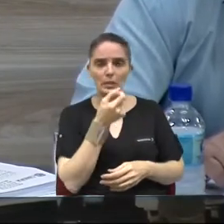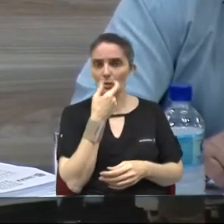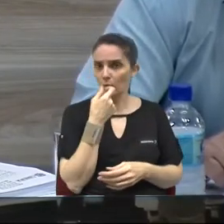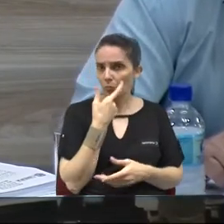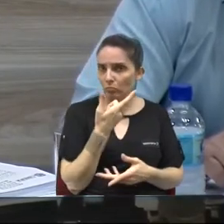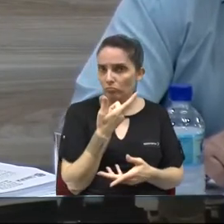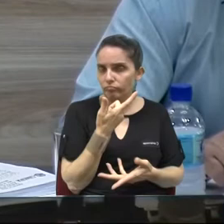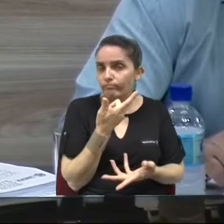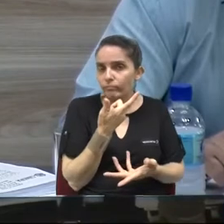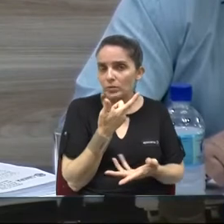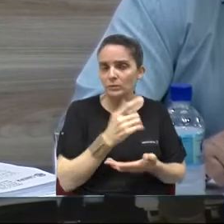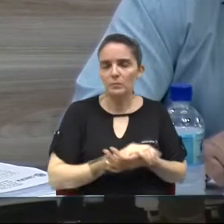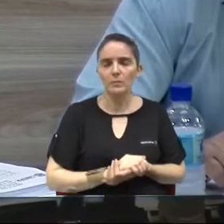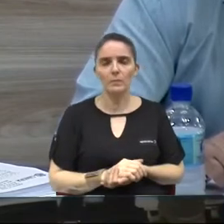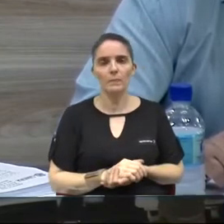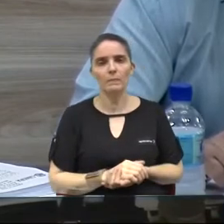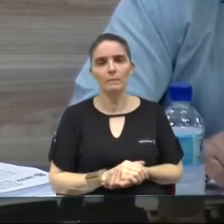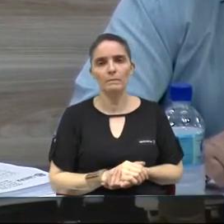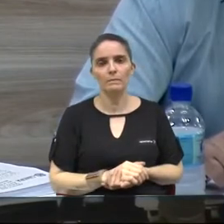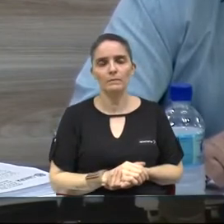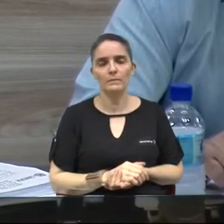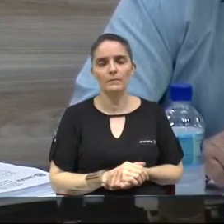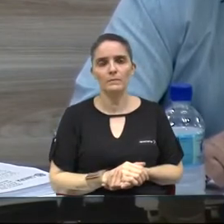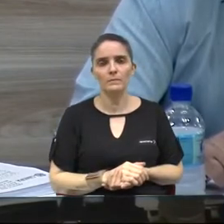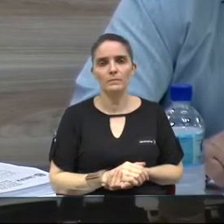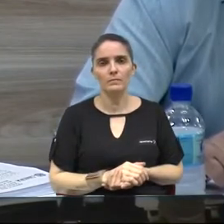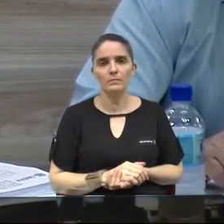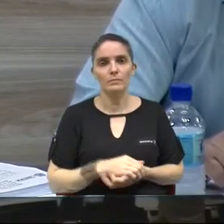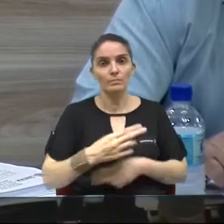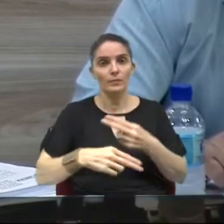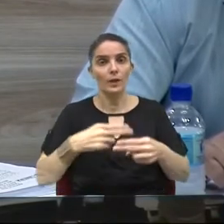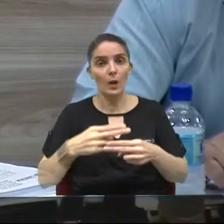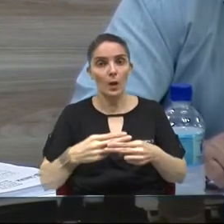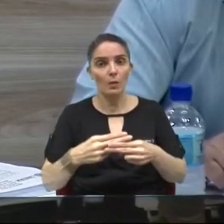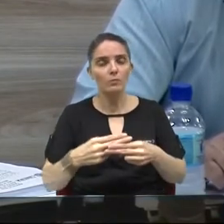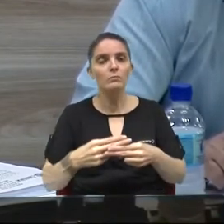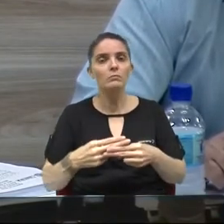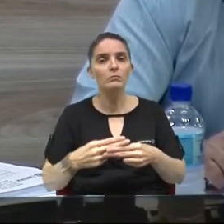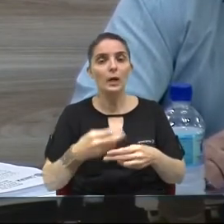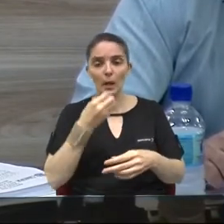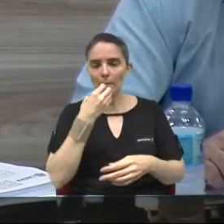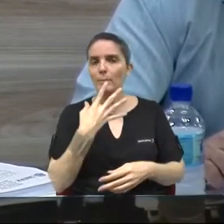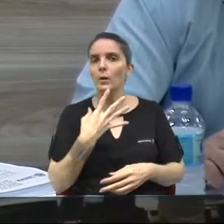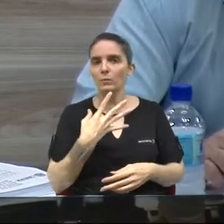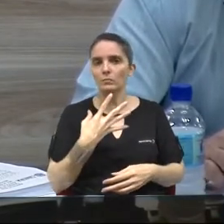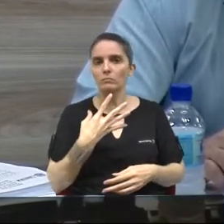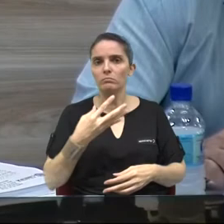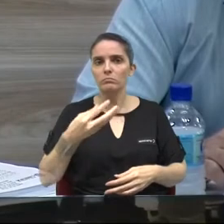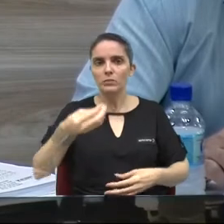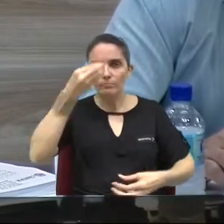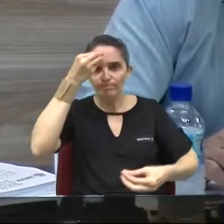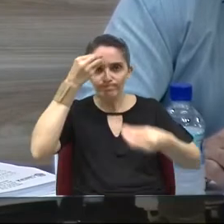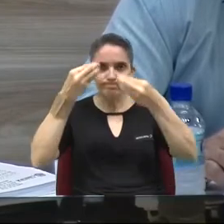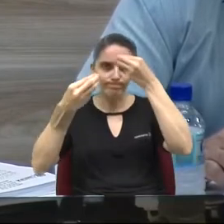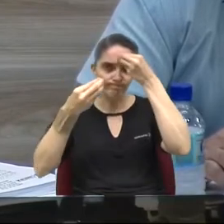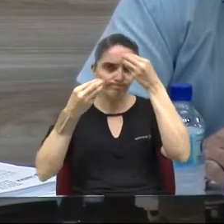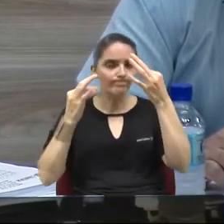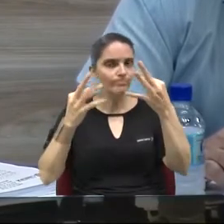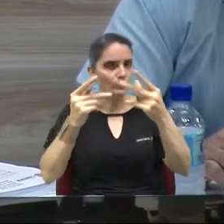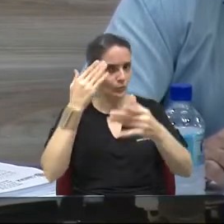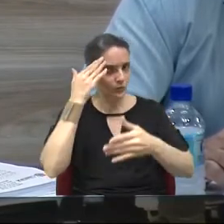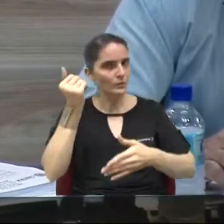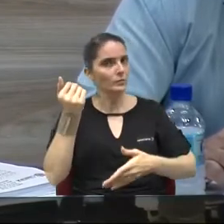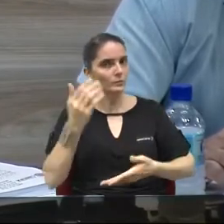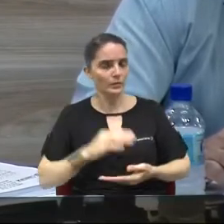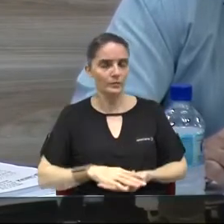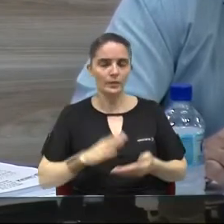estar usando. E aí isso se transforma num grande conhecimento, em uma grande informação para todos nós. Então, por isso